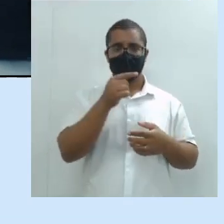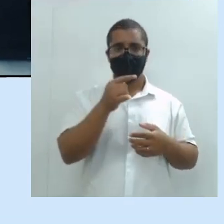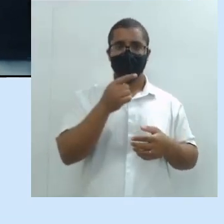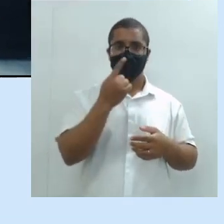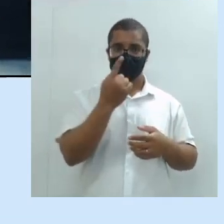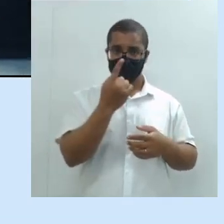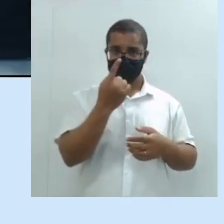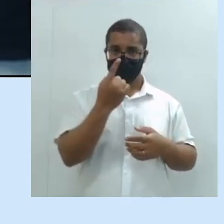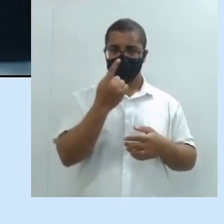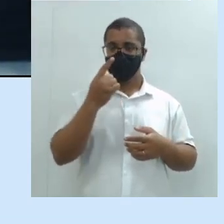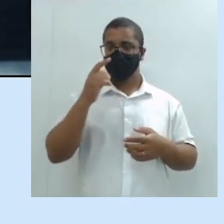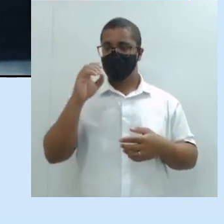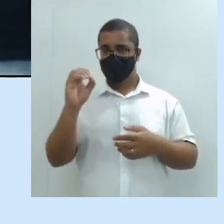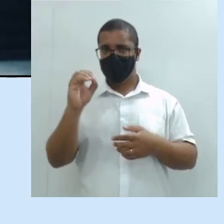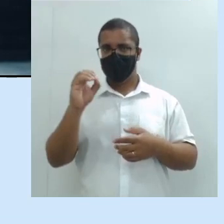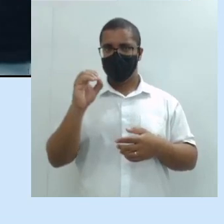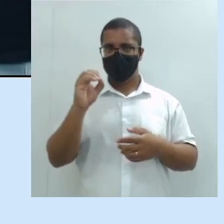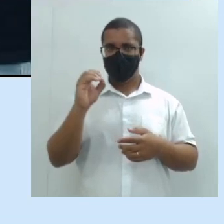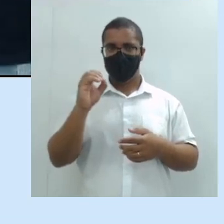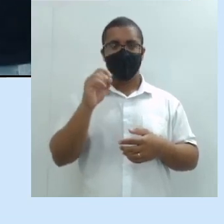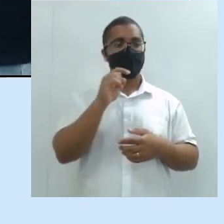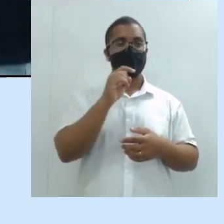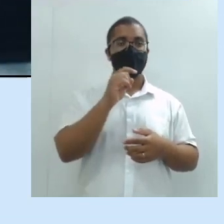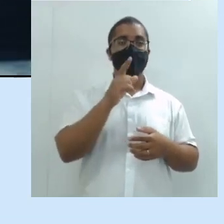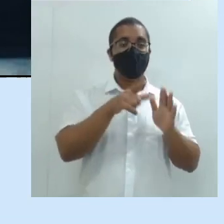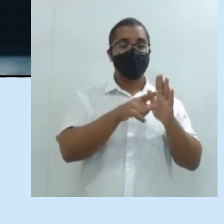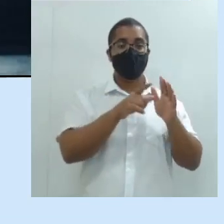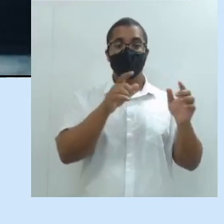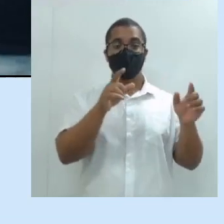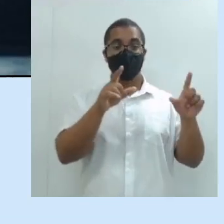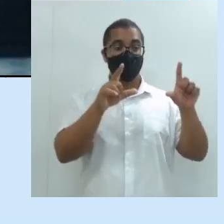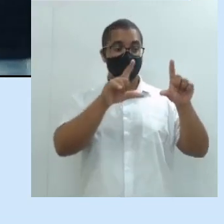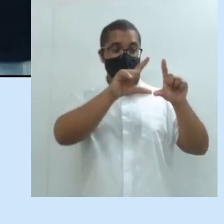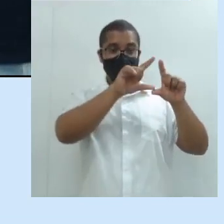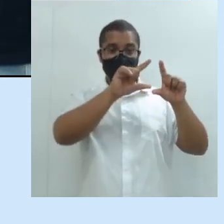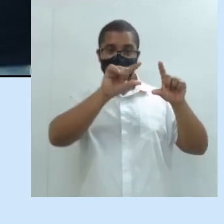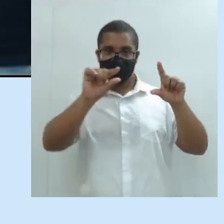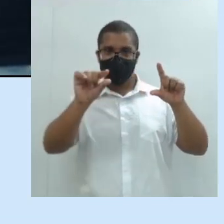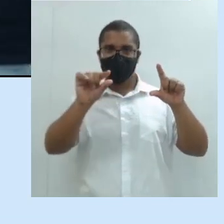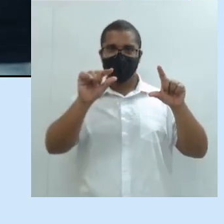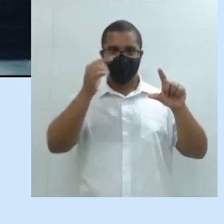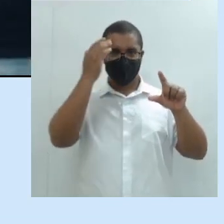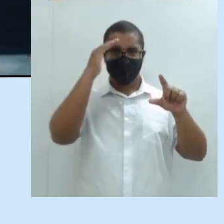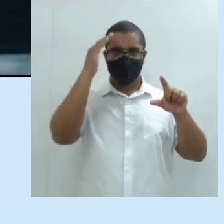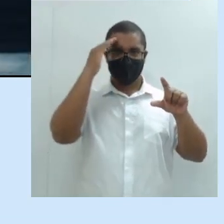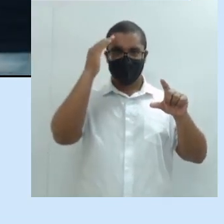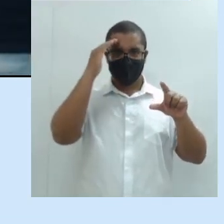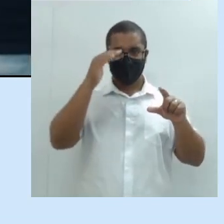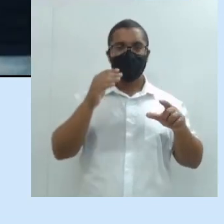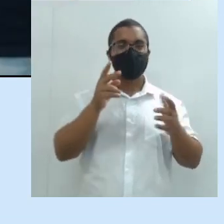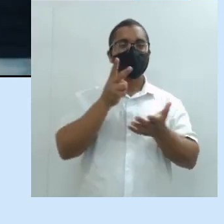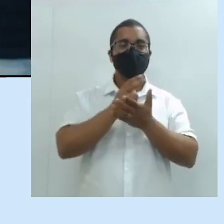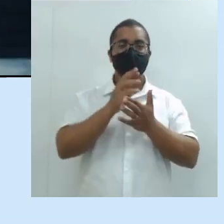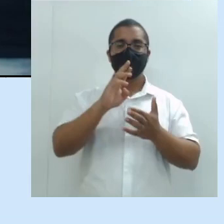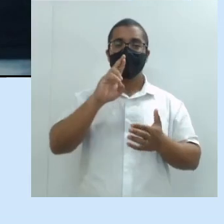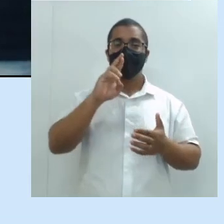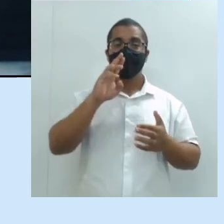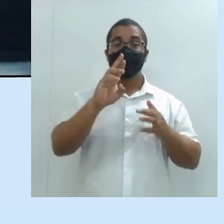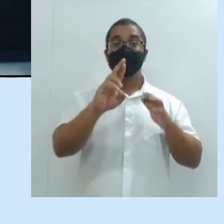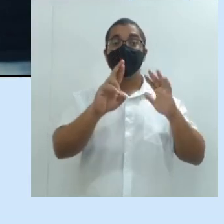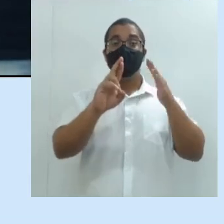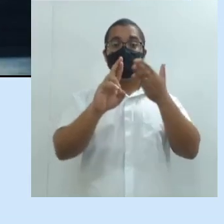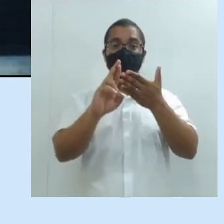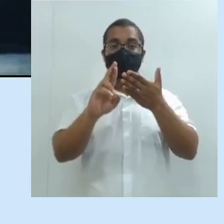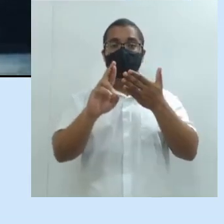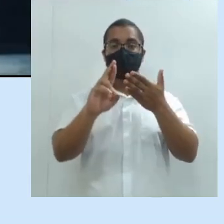Menos 1 e 0. Eu estou adiantando para o zero. Eu estou indo para a minha referência. Sempre a referência vai ser